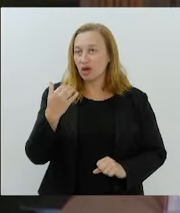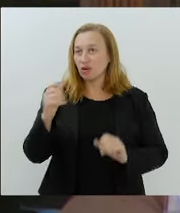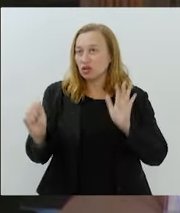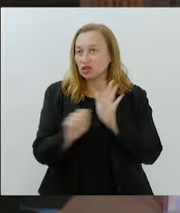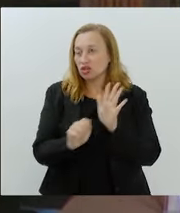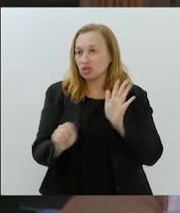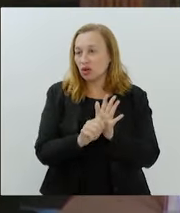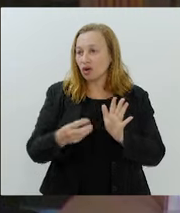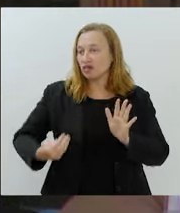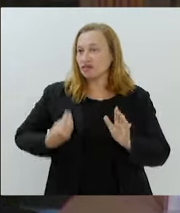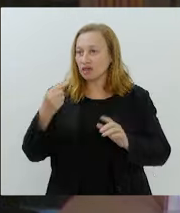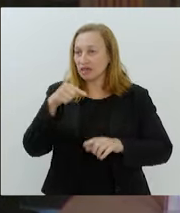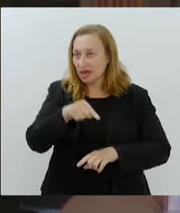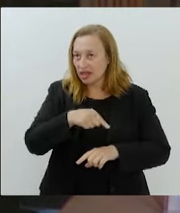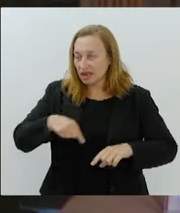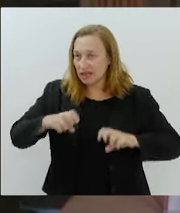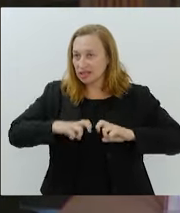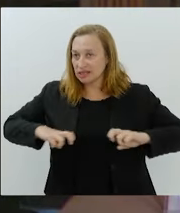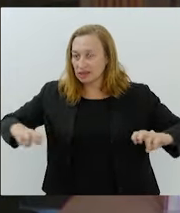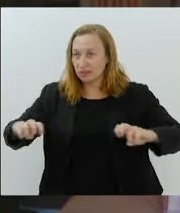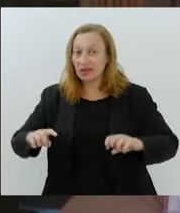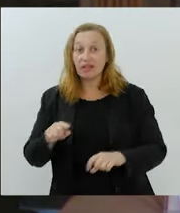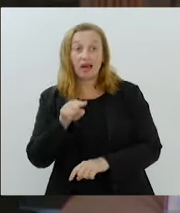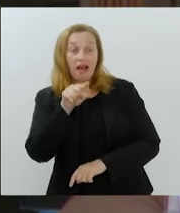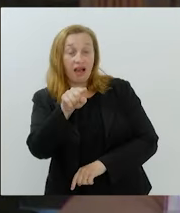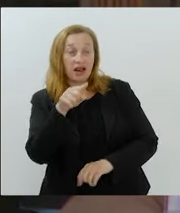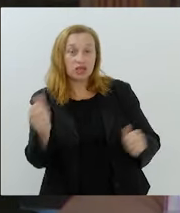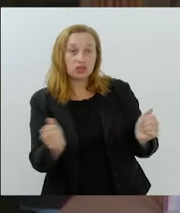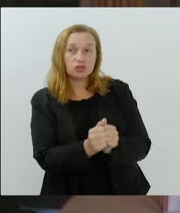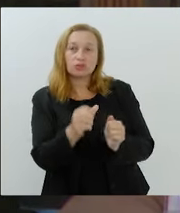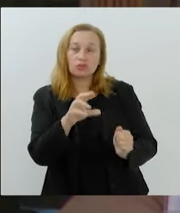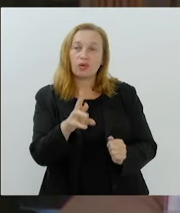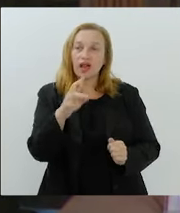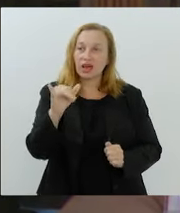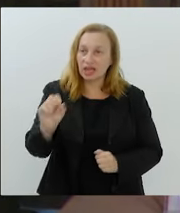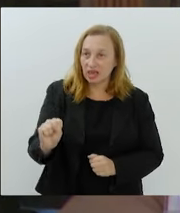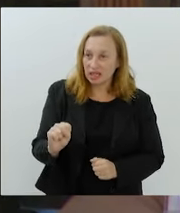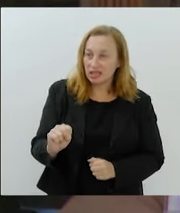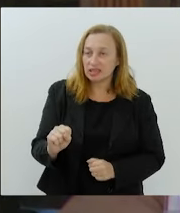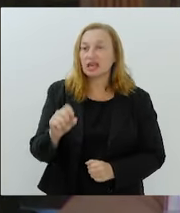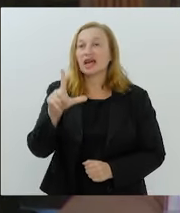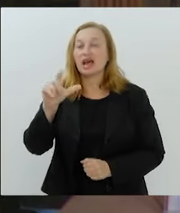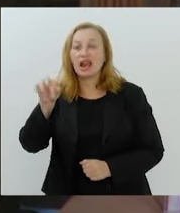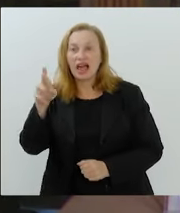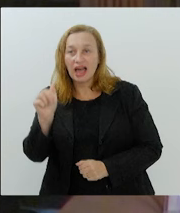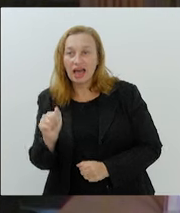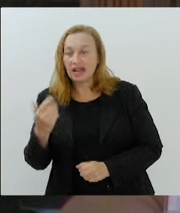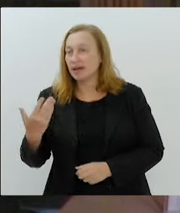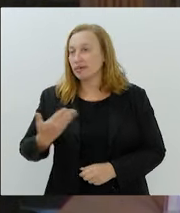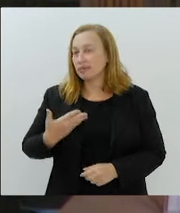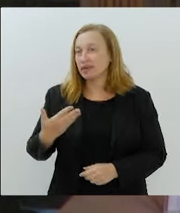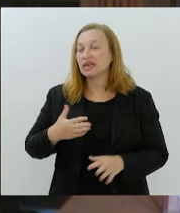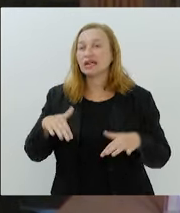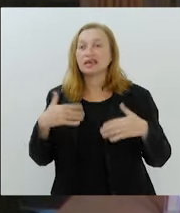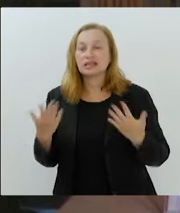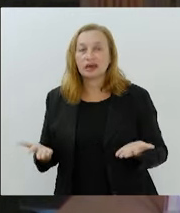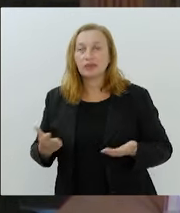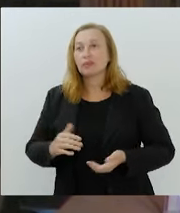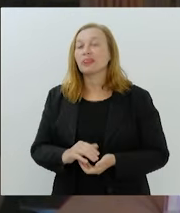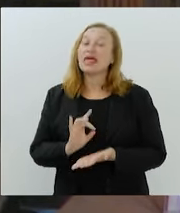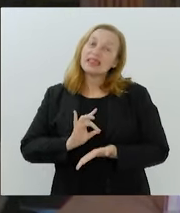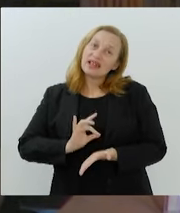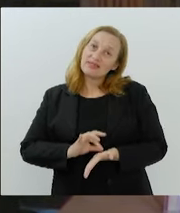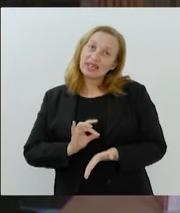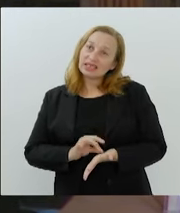mesa, eles estão ali embaixo com a Cris, com a Alba, com a Lara querida. Então, assim, na verdade,